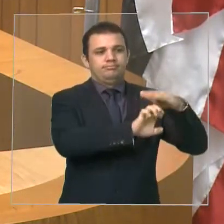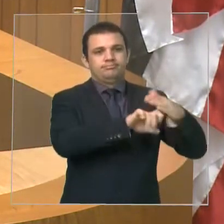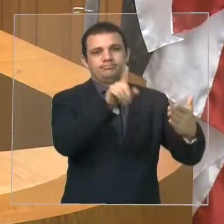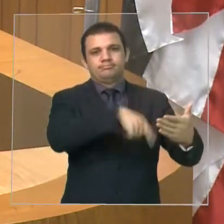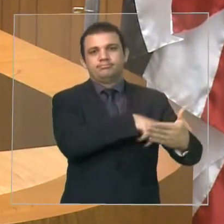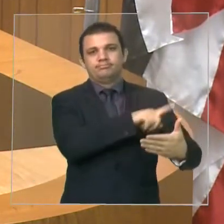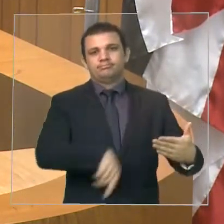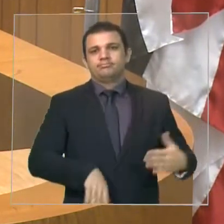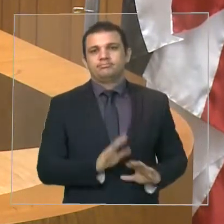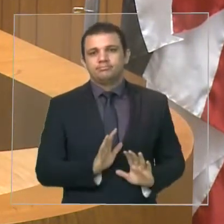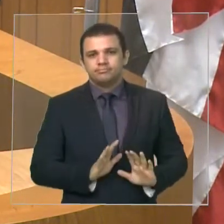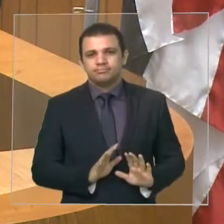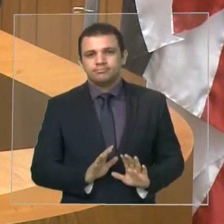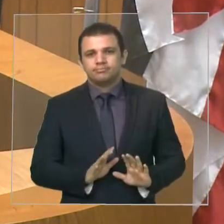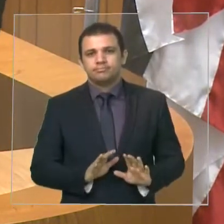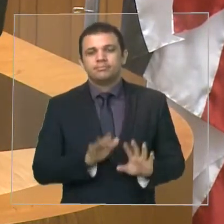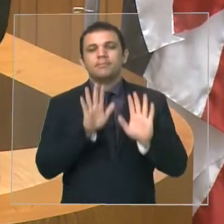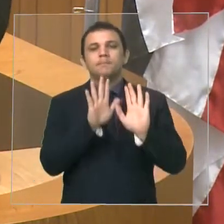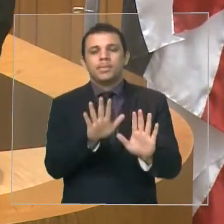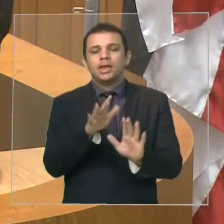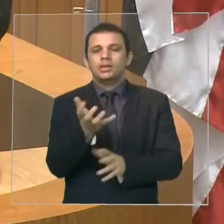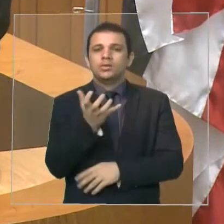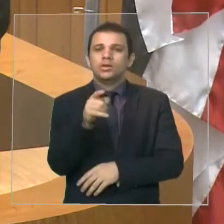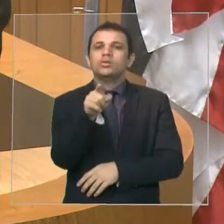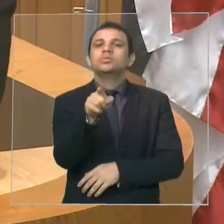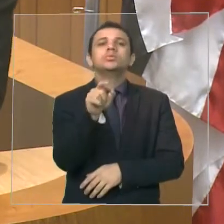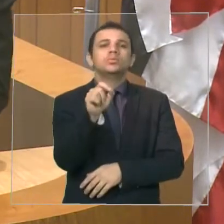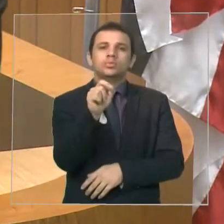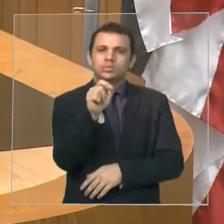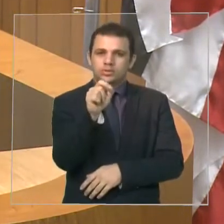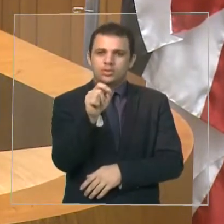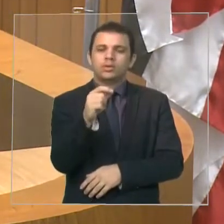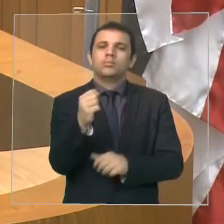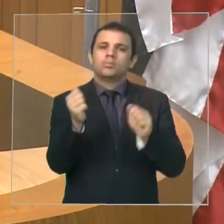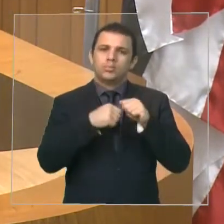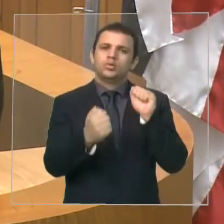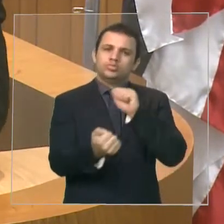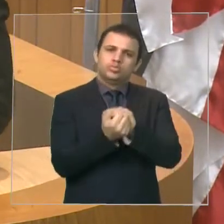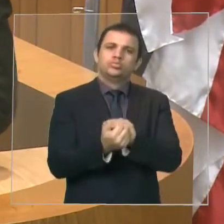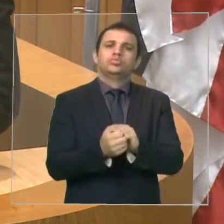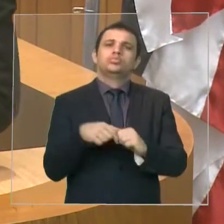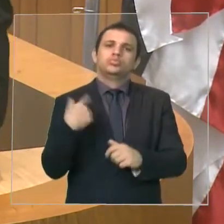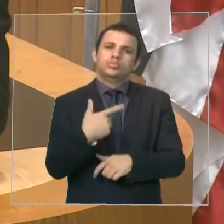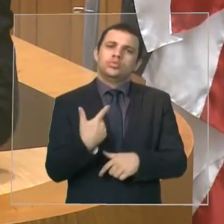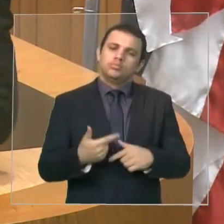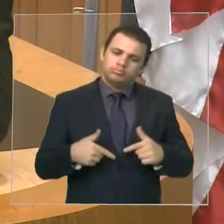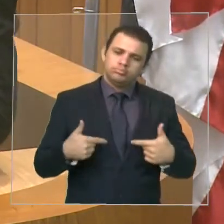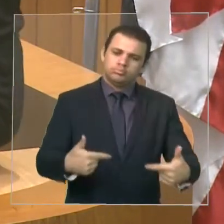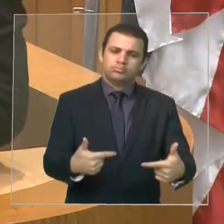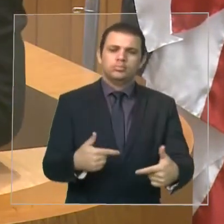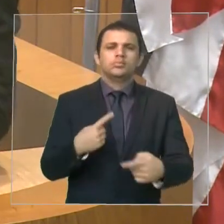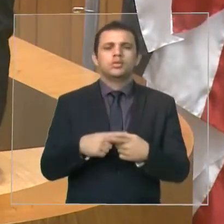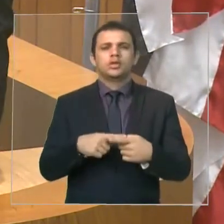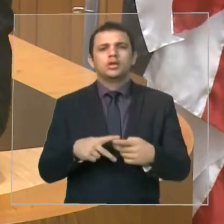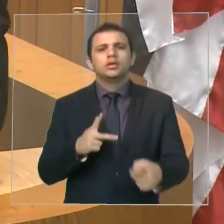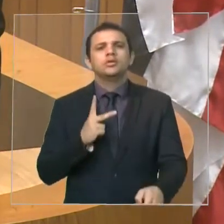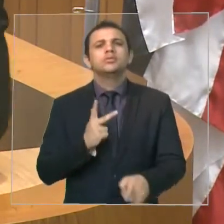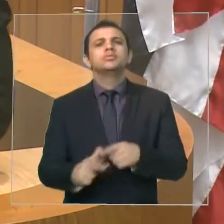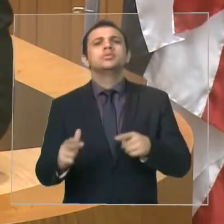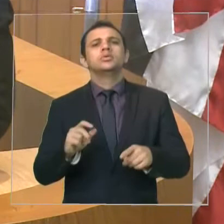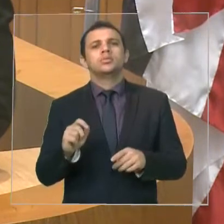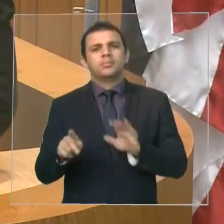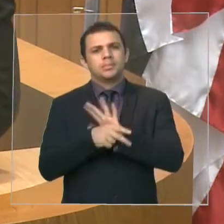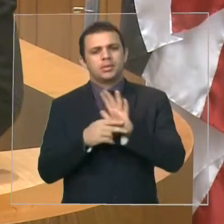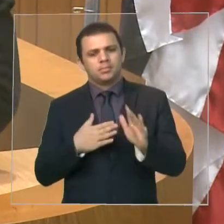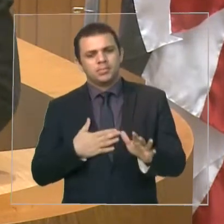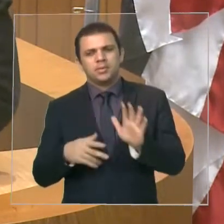você compartilhe dessa luta nossa, porque vai ser uma vitória não do deputado Roberto Costa, não do senador João Alberto, vai ser uma vitória do povo